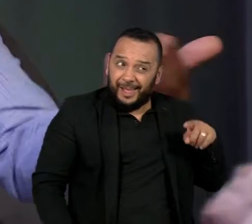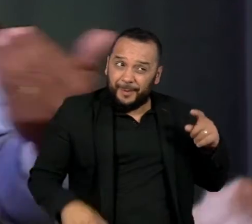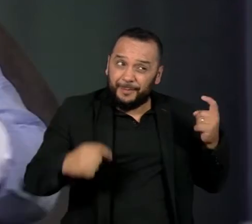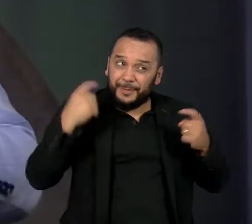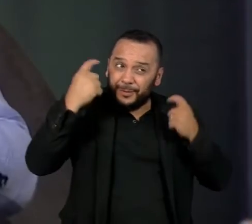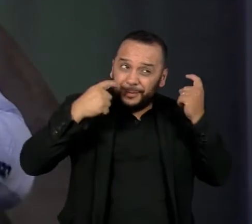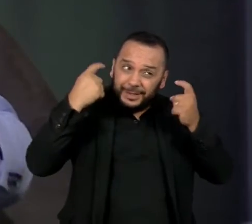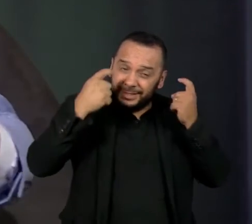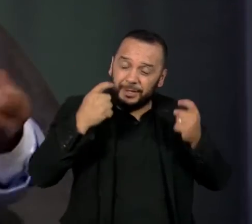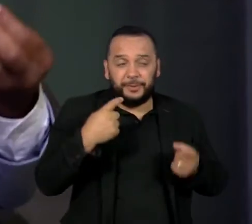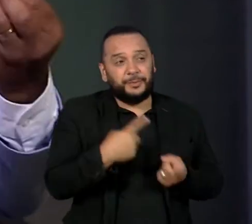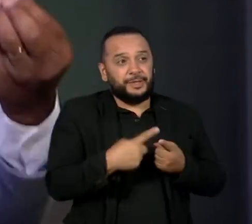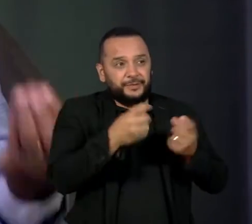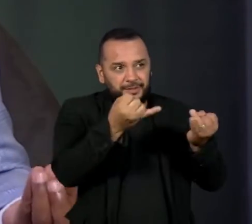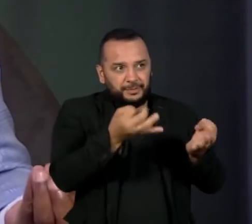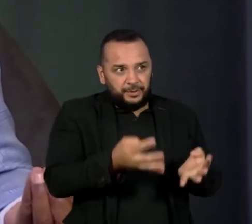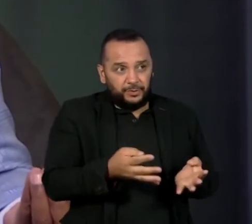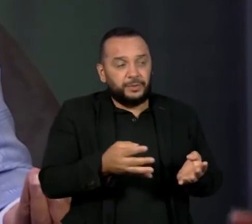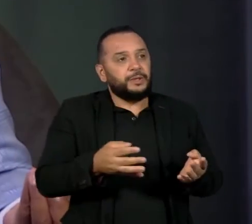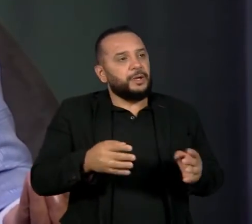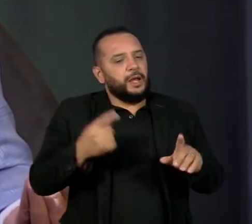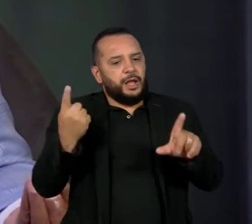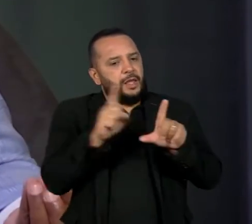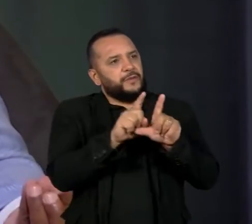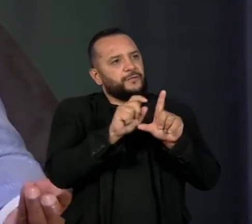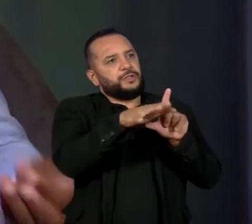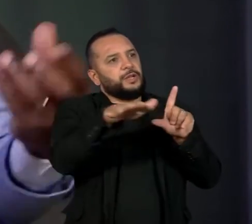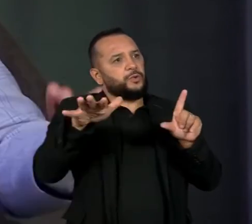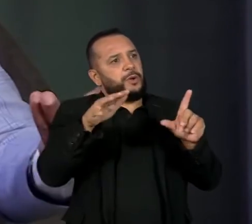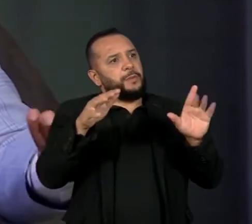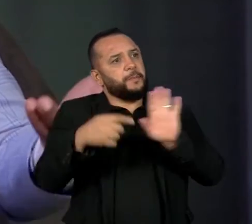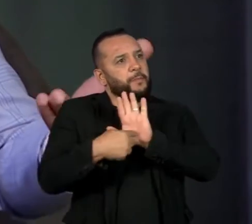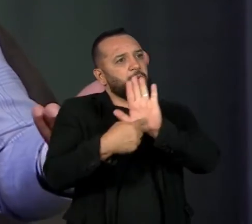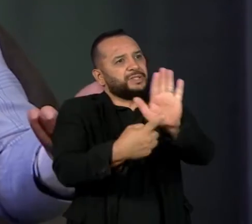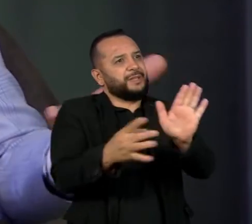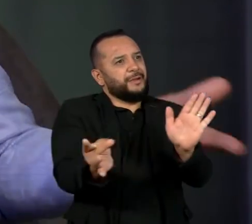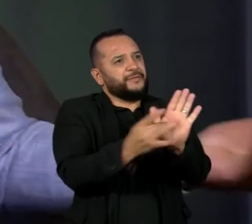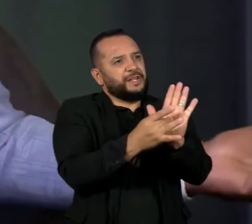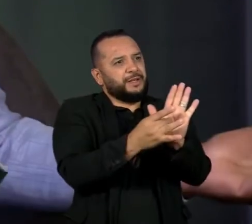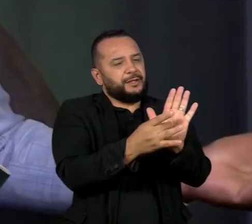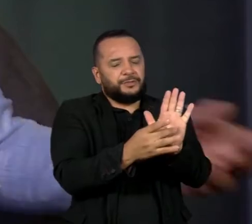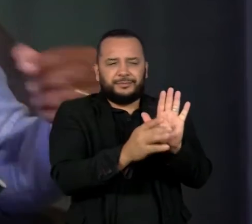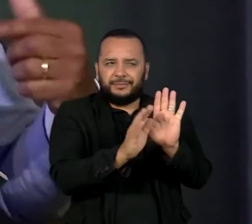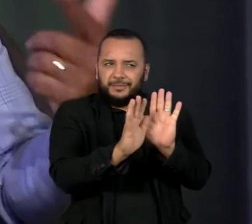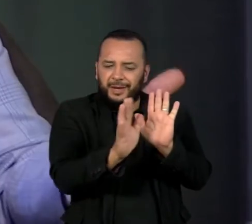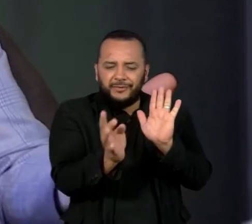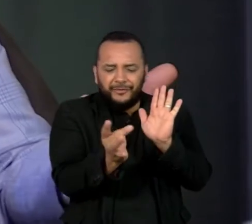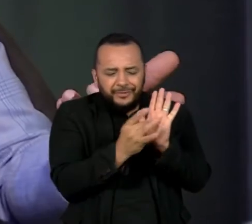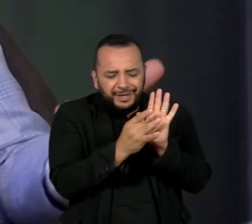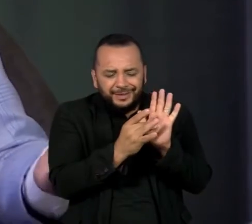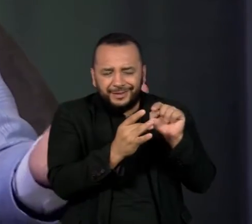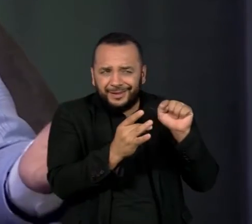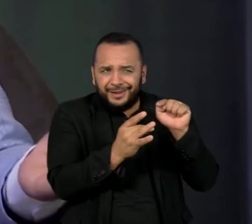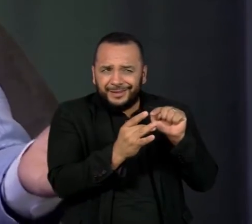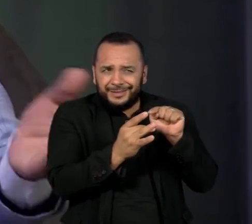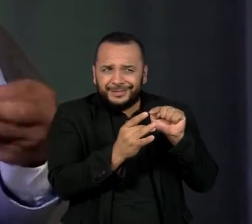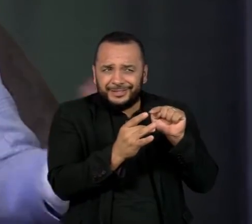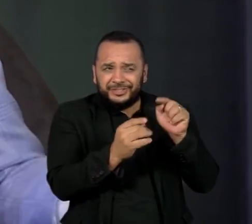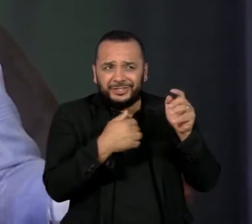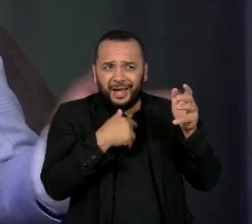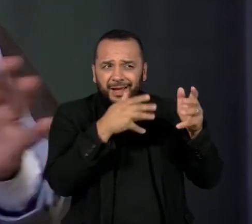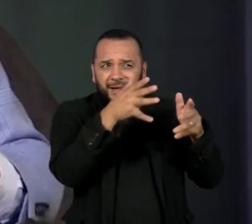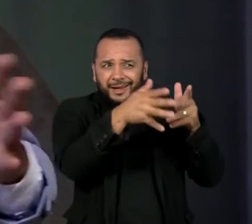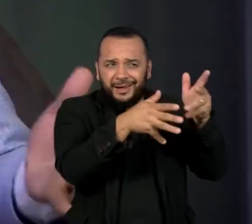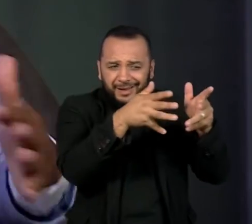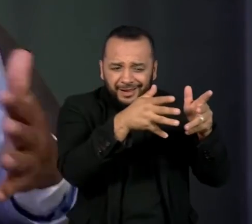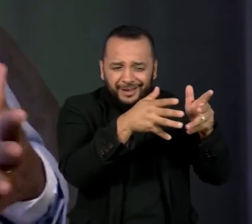você estava dizendo assim, olha, precisa de verdade, não é? E a verdade precisa acompanhar essa fala, mas a verdade e a venda